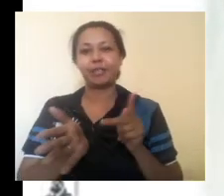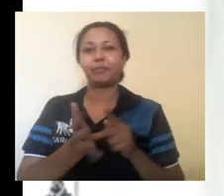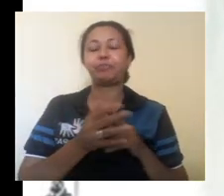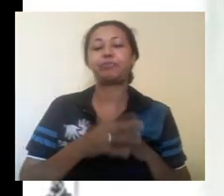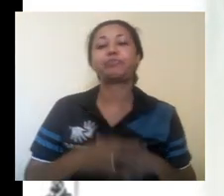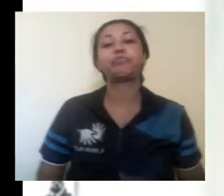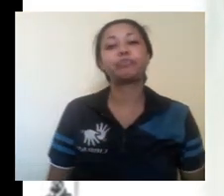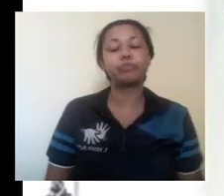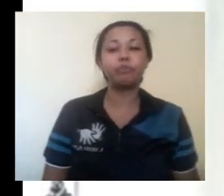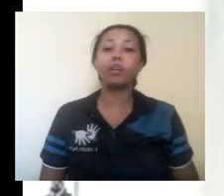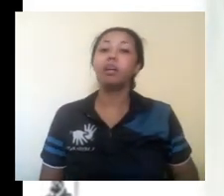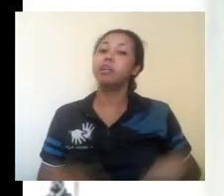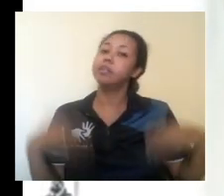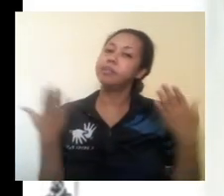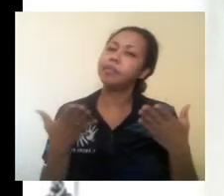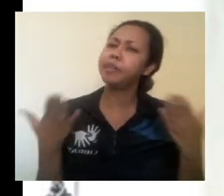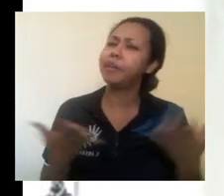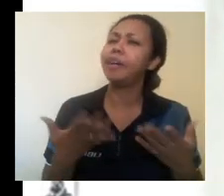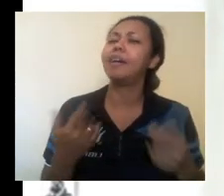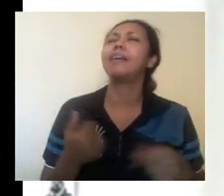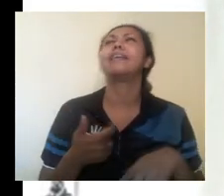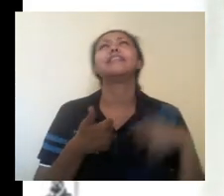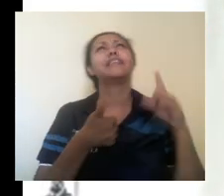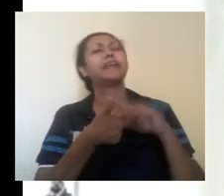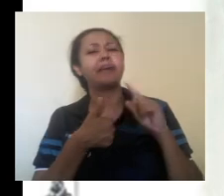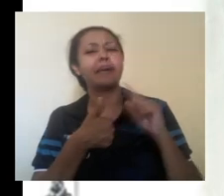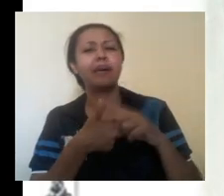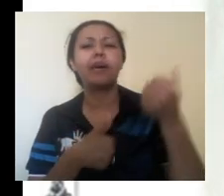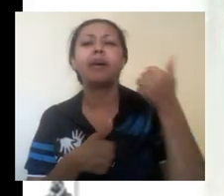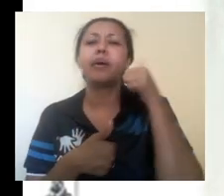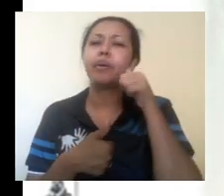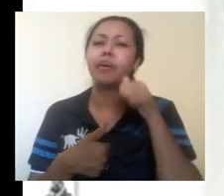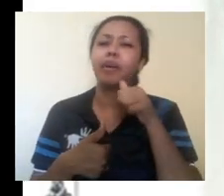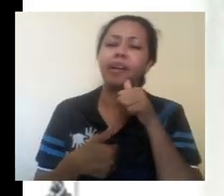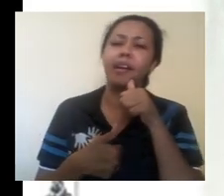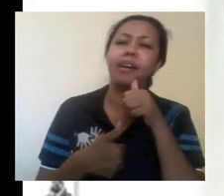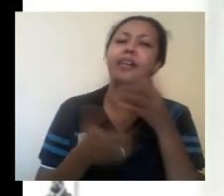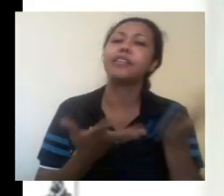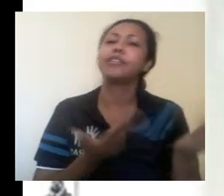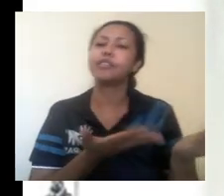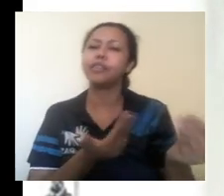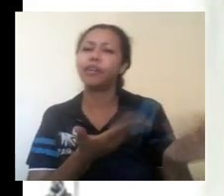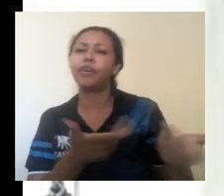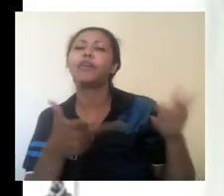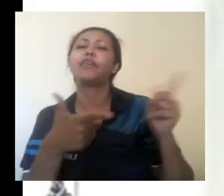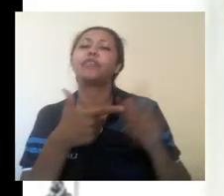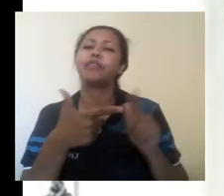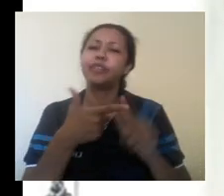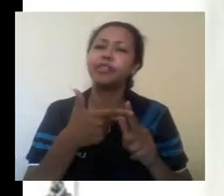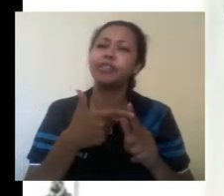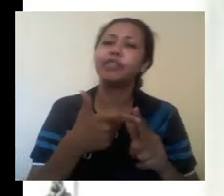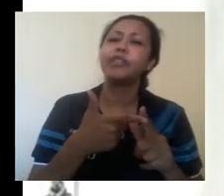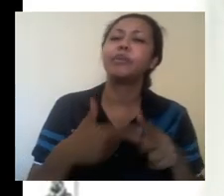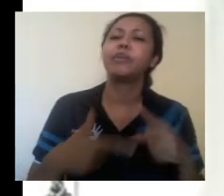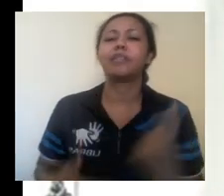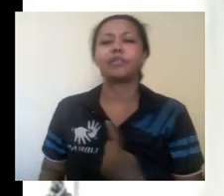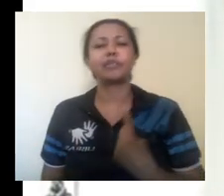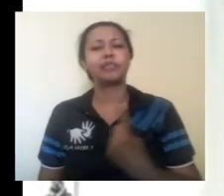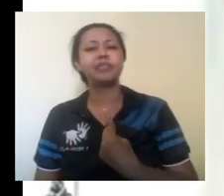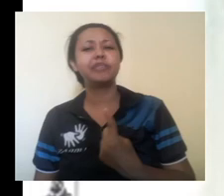aqui de mulheres jovens, solteira, multitarefas, mãe solo, dedicada à família, viúva, idosas e mulheres